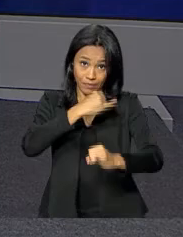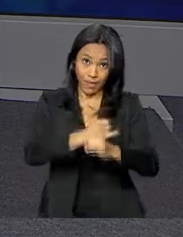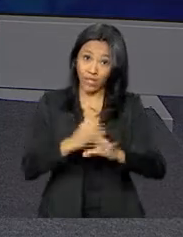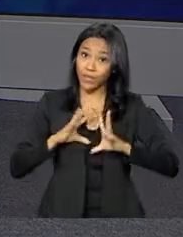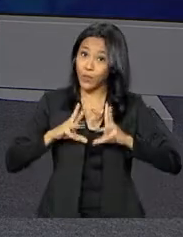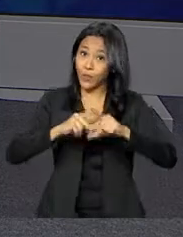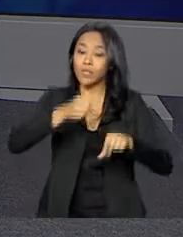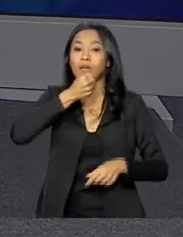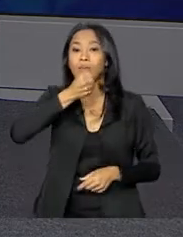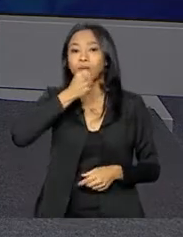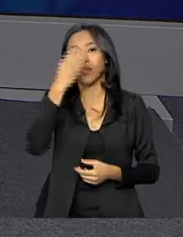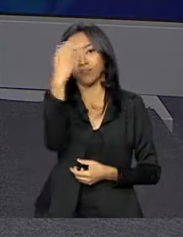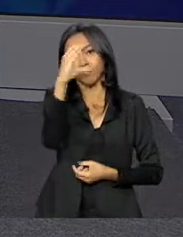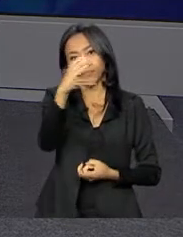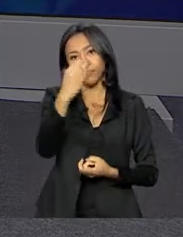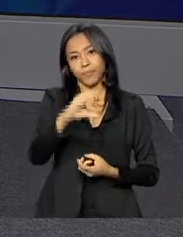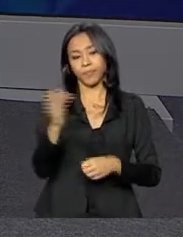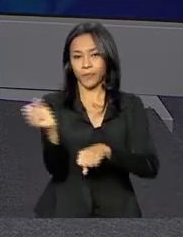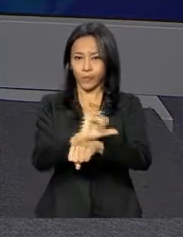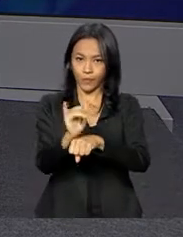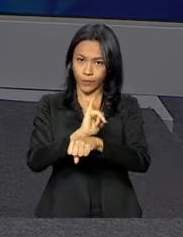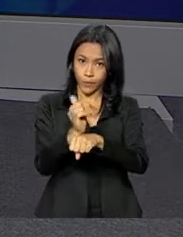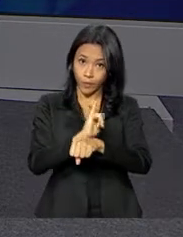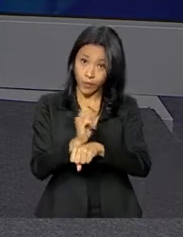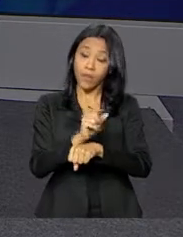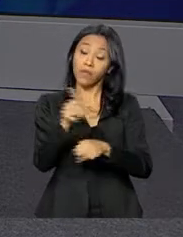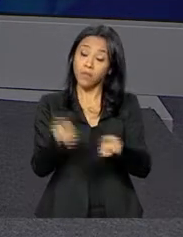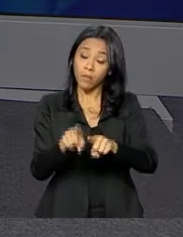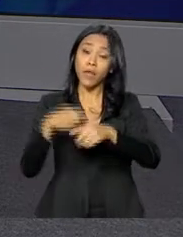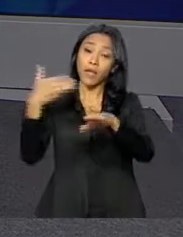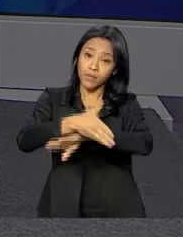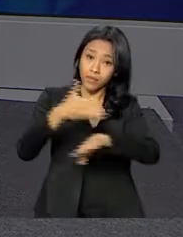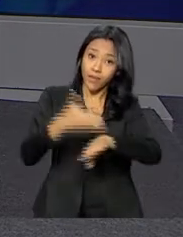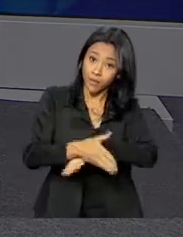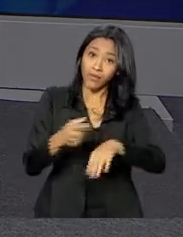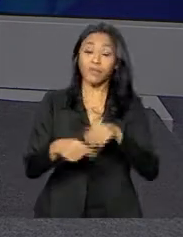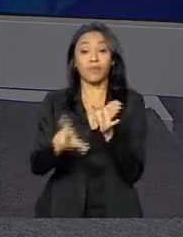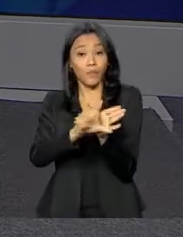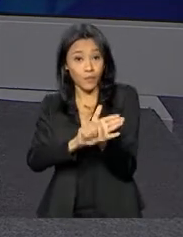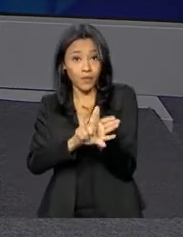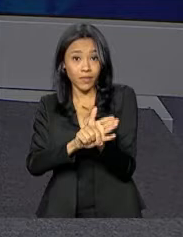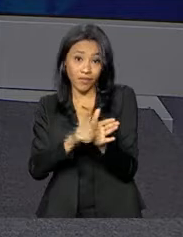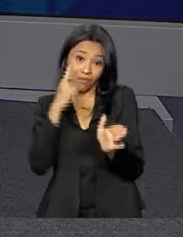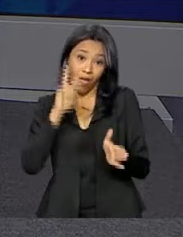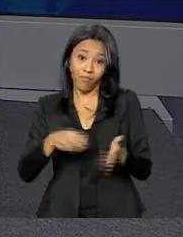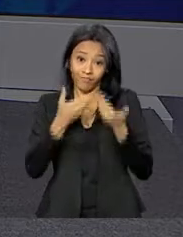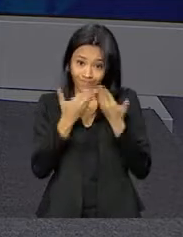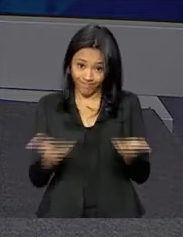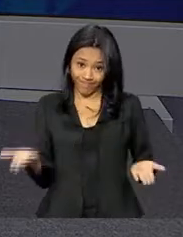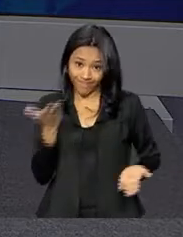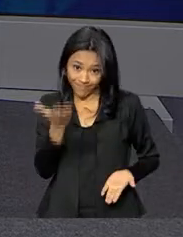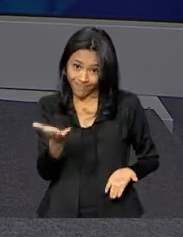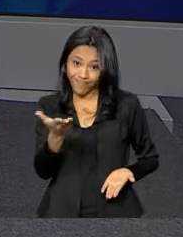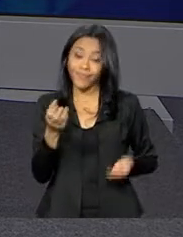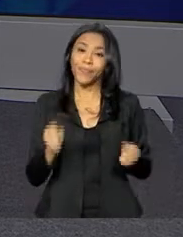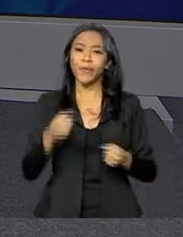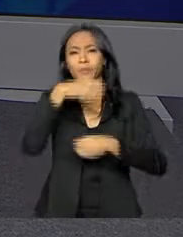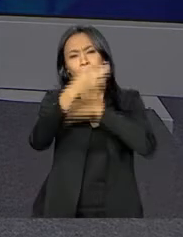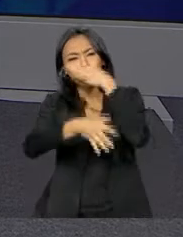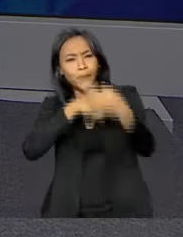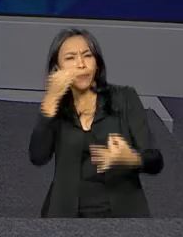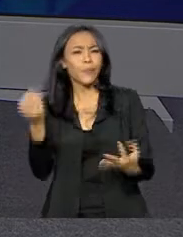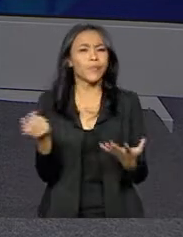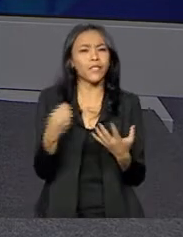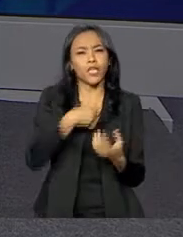todas as reportagens estão em nosso canal no YouTube. Acesse também o nosso perfil no Twitter, está aqui na tela. Você pode mandar suas sugestões